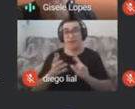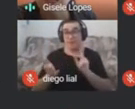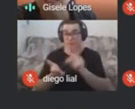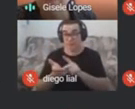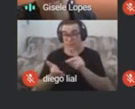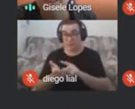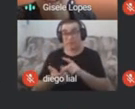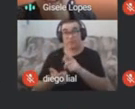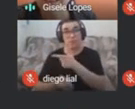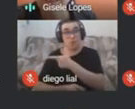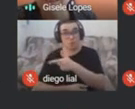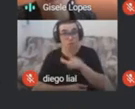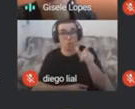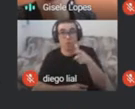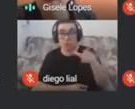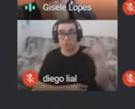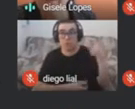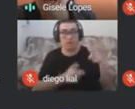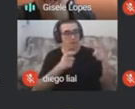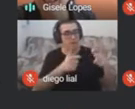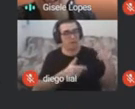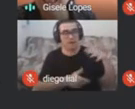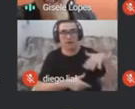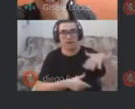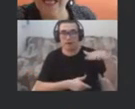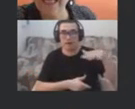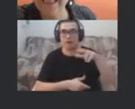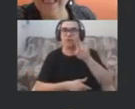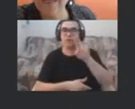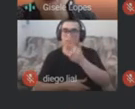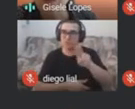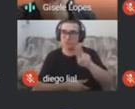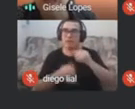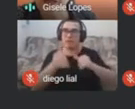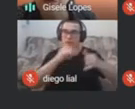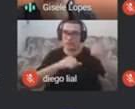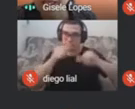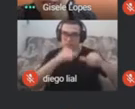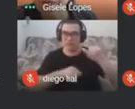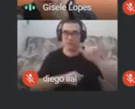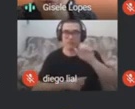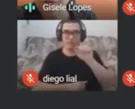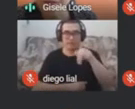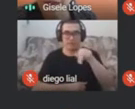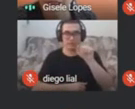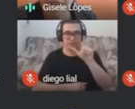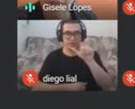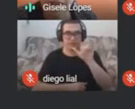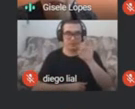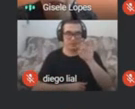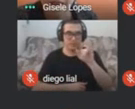áreas utilizam a química analítica ou essa parte, né, da análise instrumental em